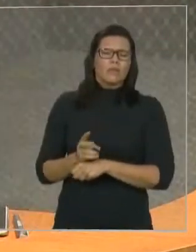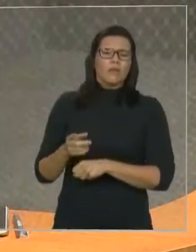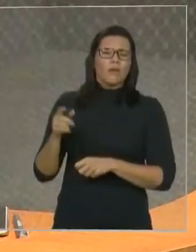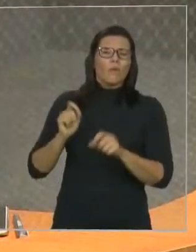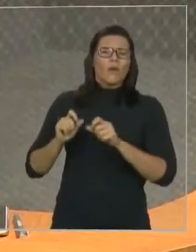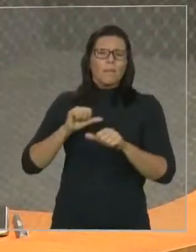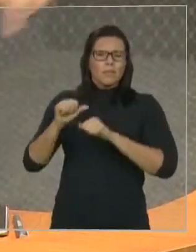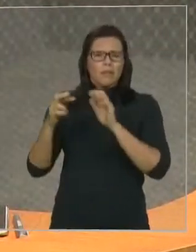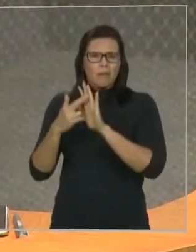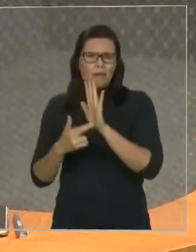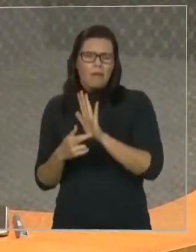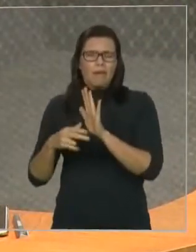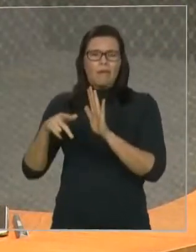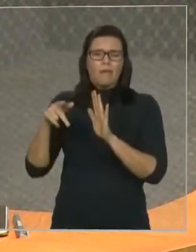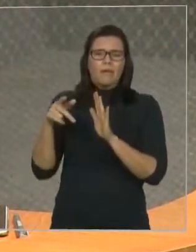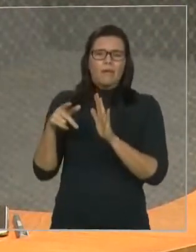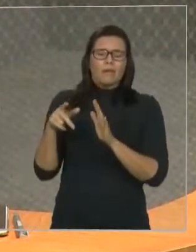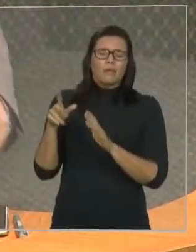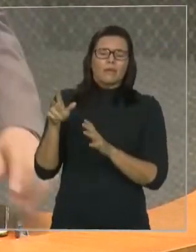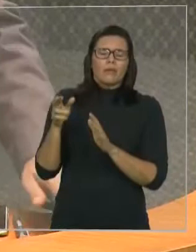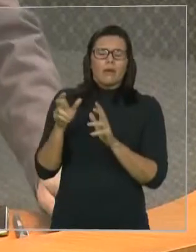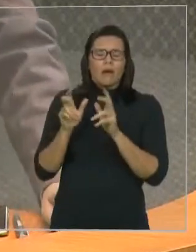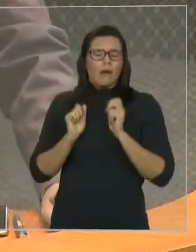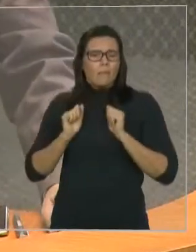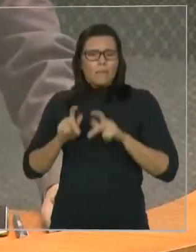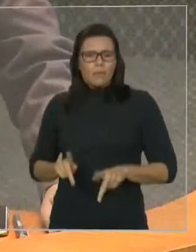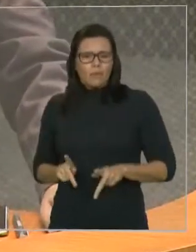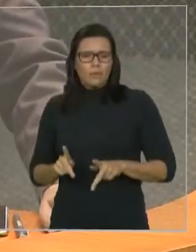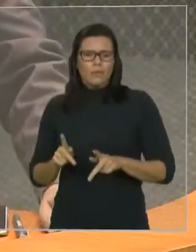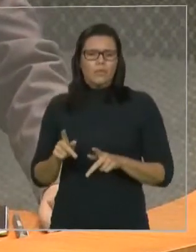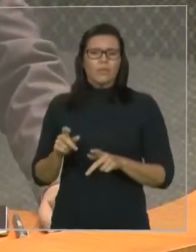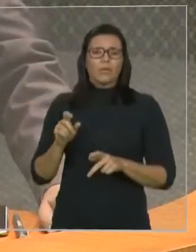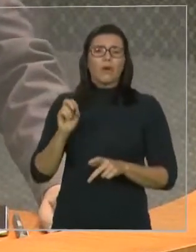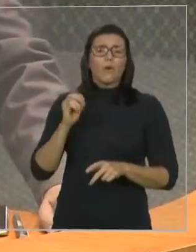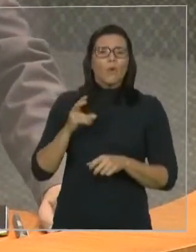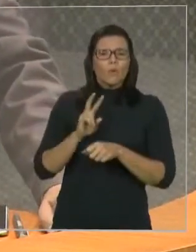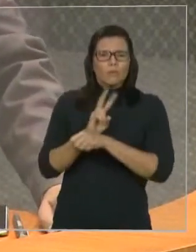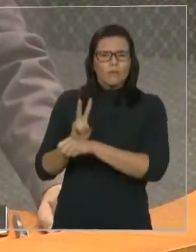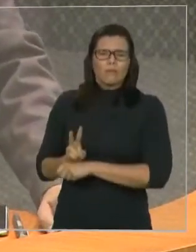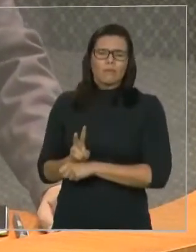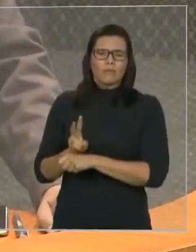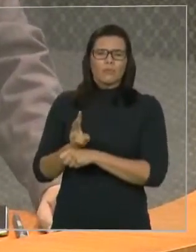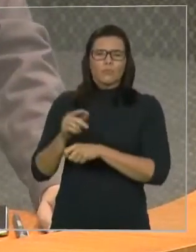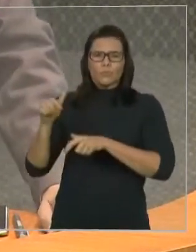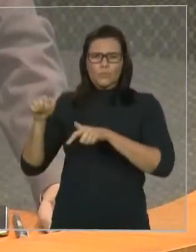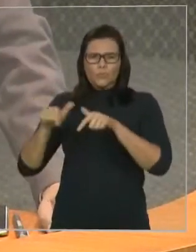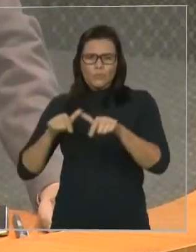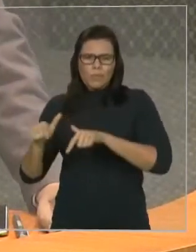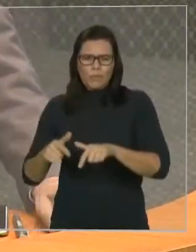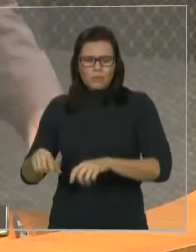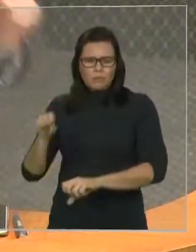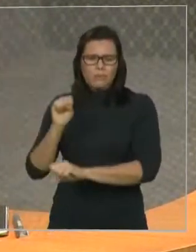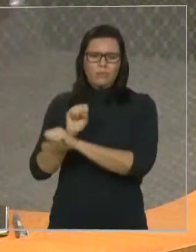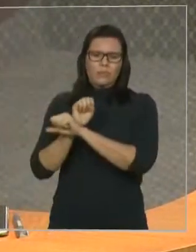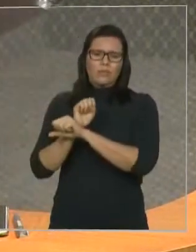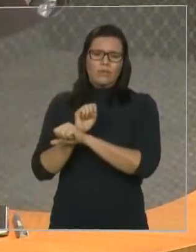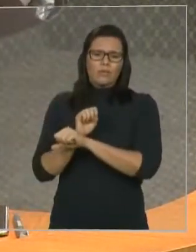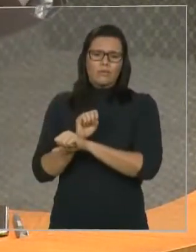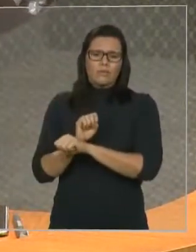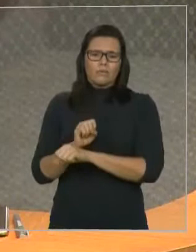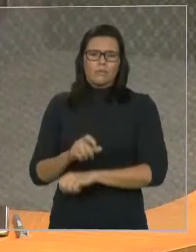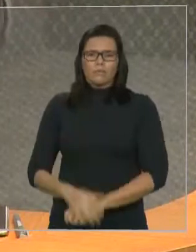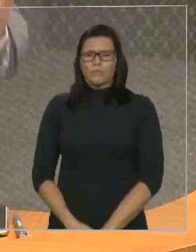ou que defenda o trabalho escravo, use essas bandeiras para ganhar voto o ano que vem. Não vão